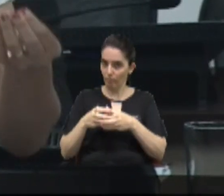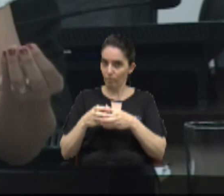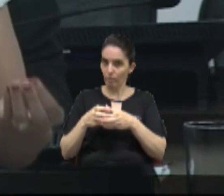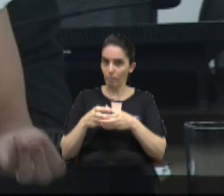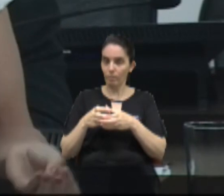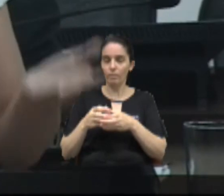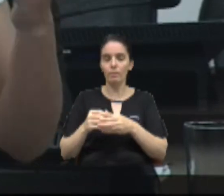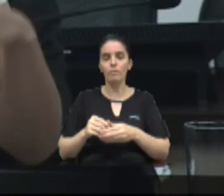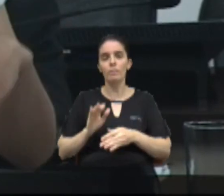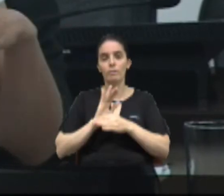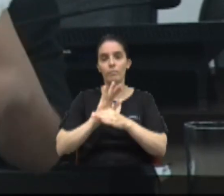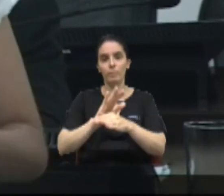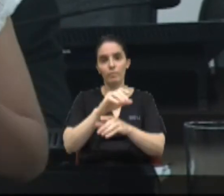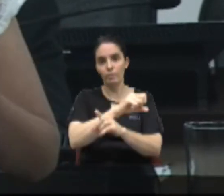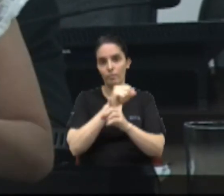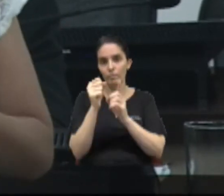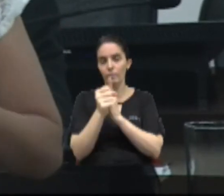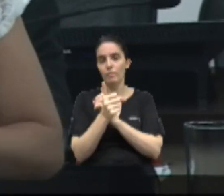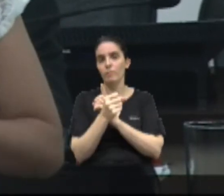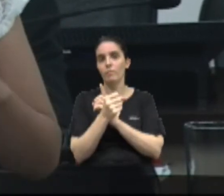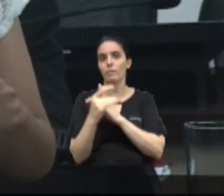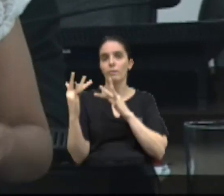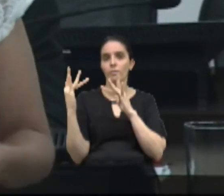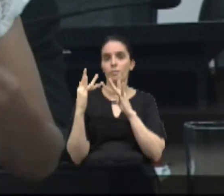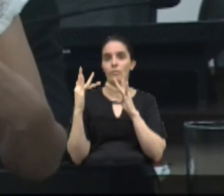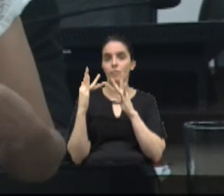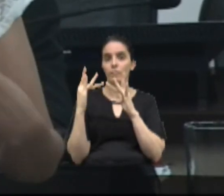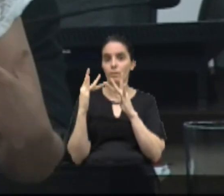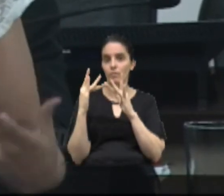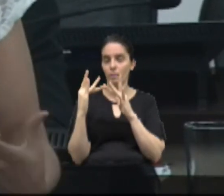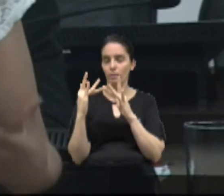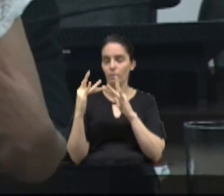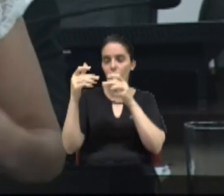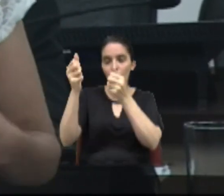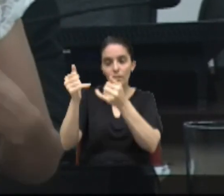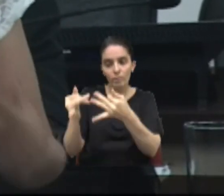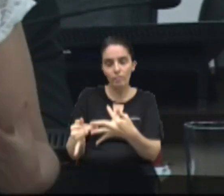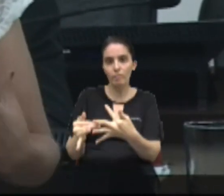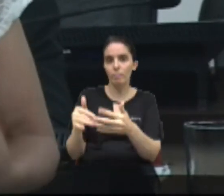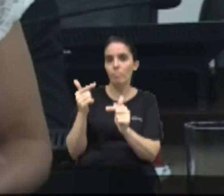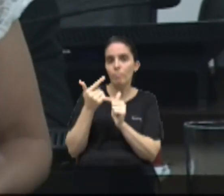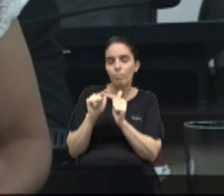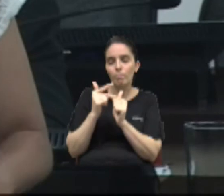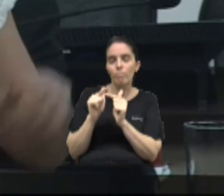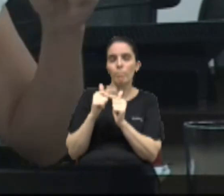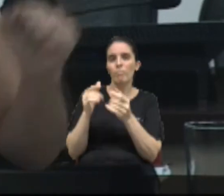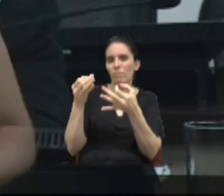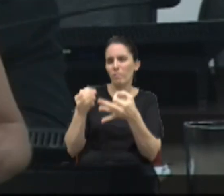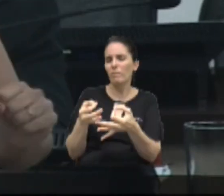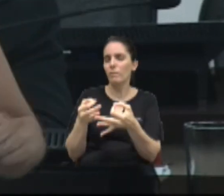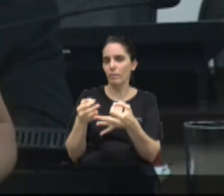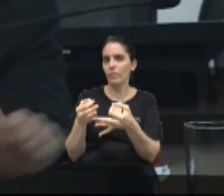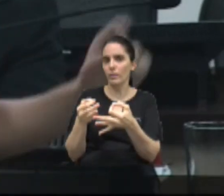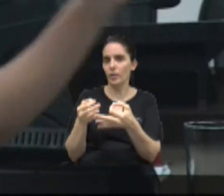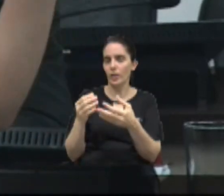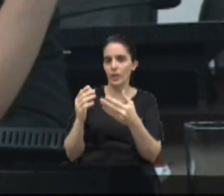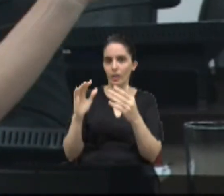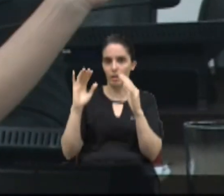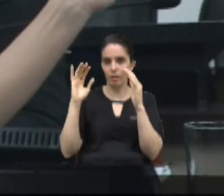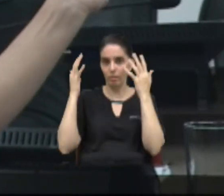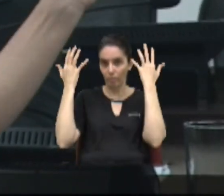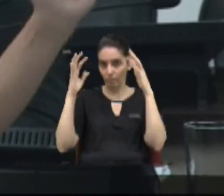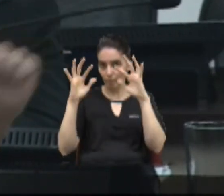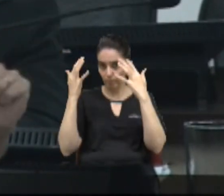casas assistenciais, tivessem esse contato direto com o Floriano e explicasse qual era a circunstância. Gostaria de parabenizar